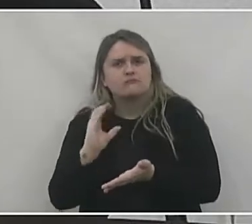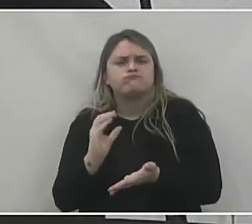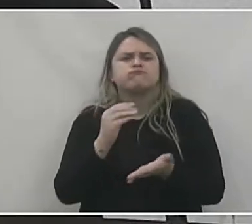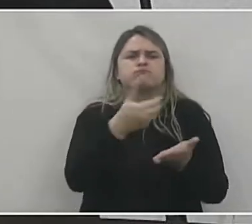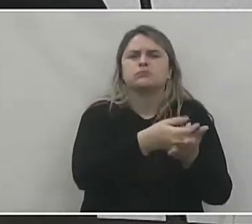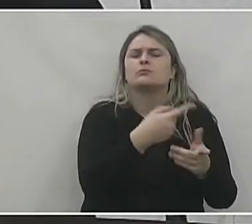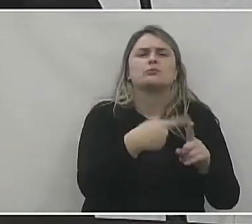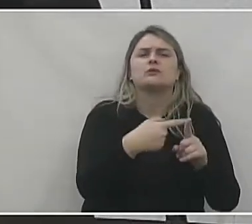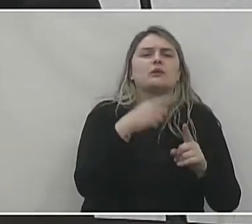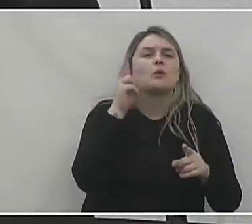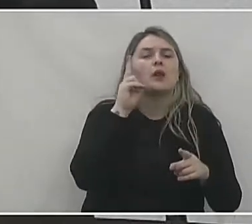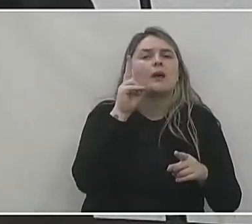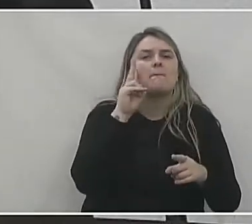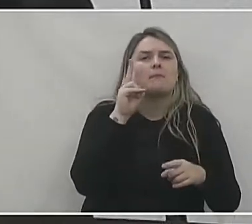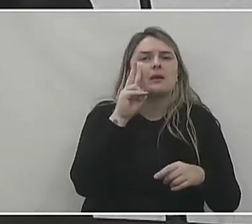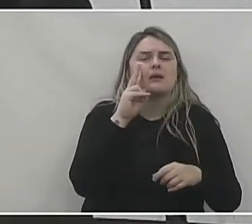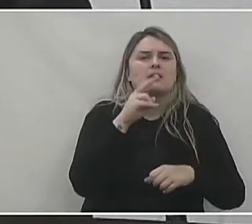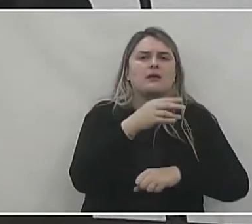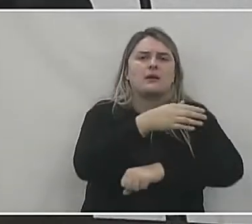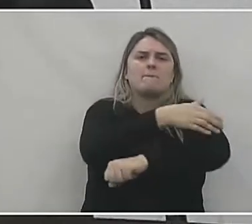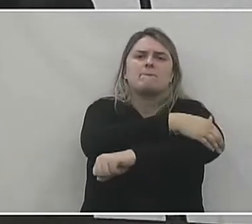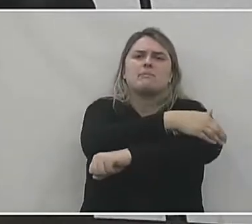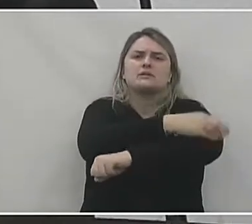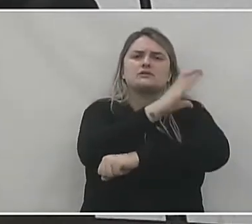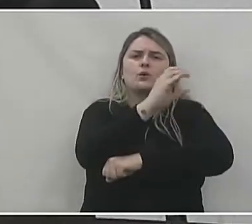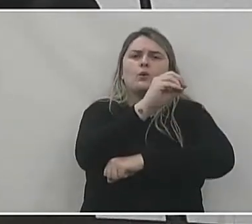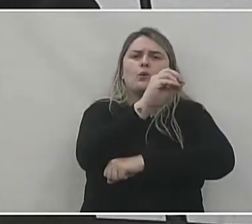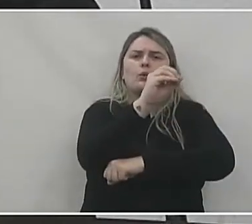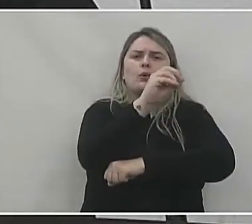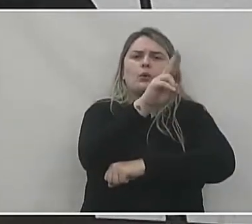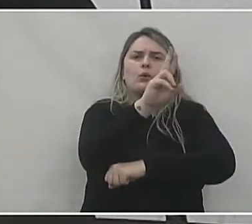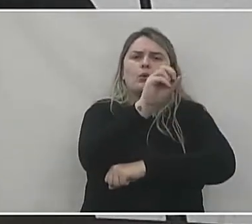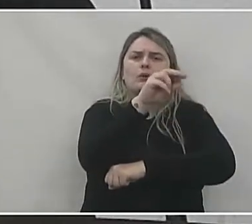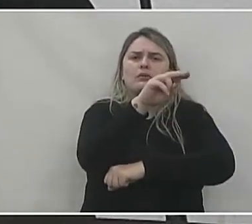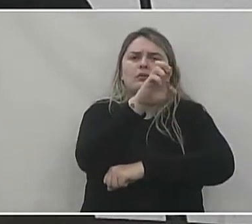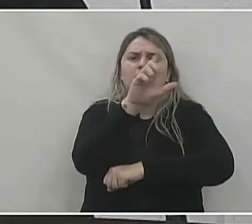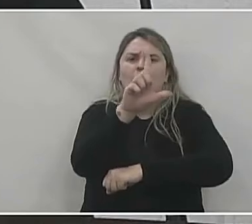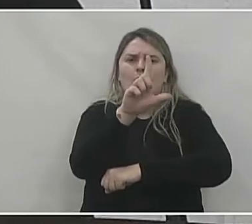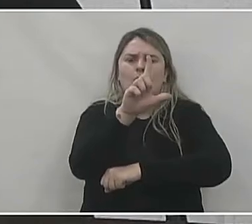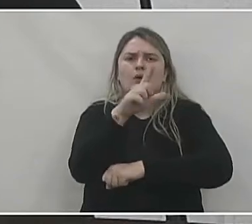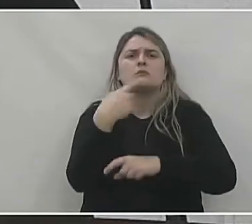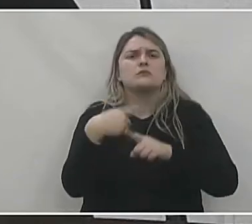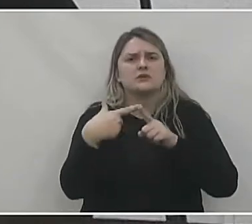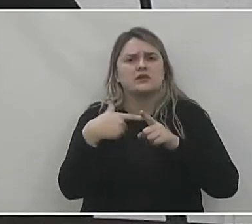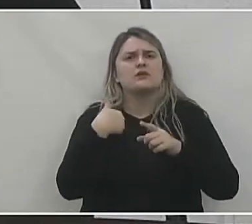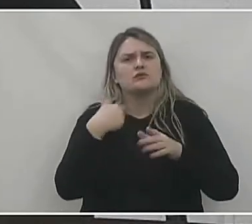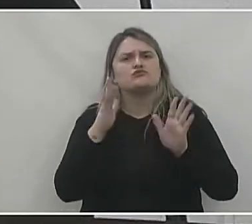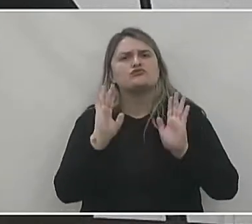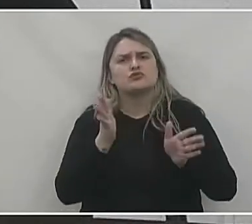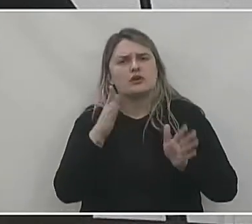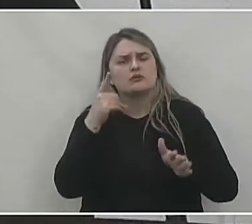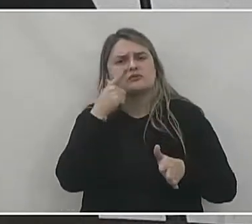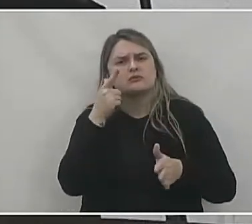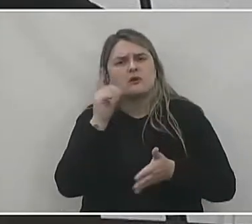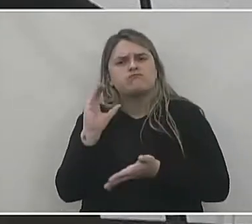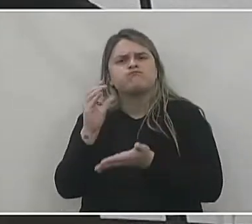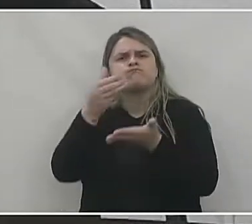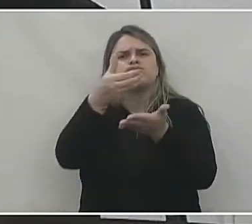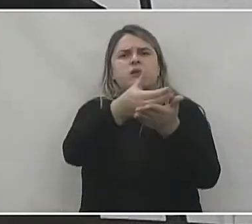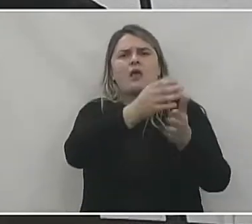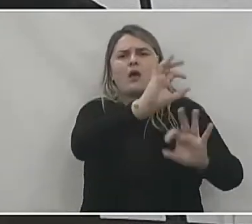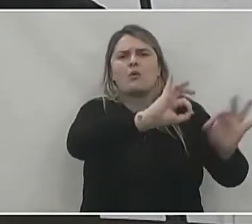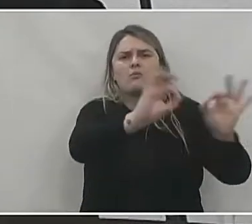que eu lembrei da Coronel Amazonas? Porque eu tinha arrumado recursos para reformar a